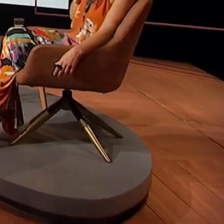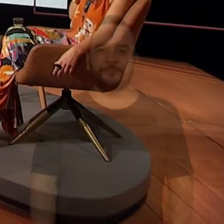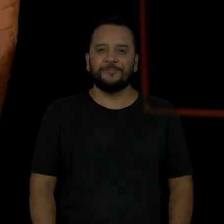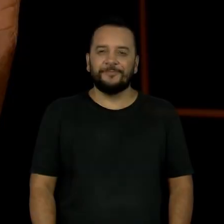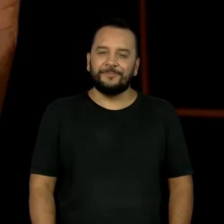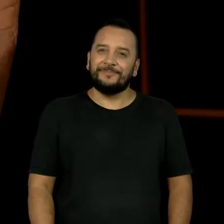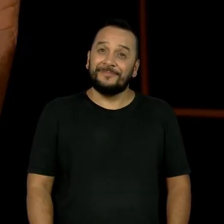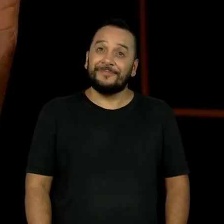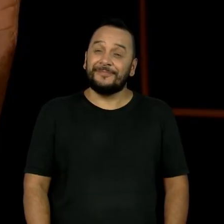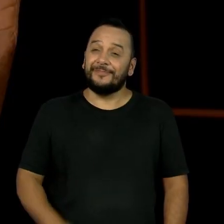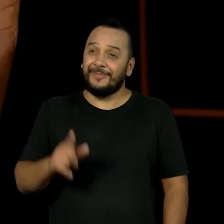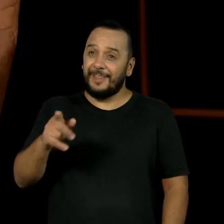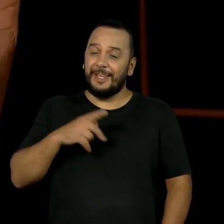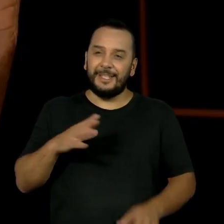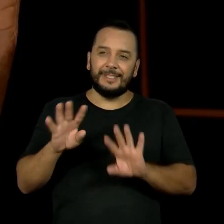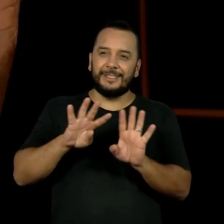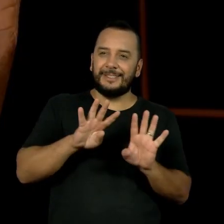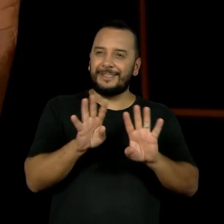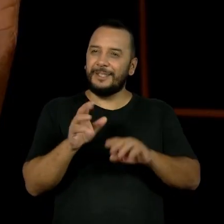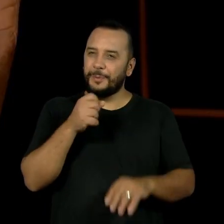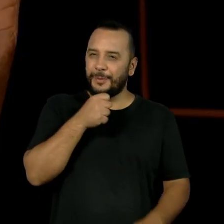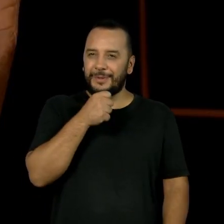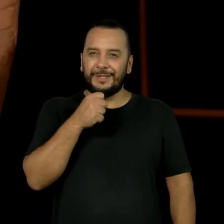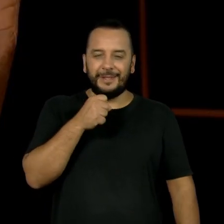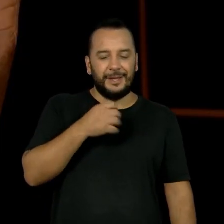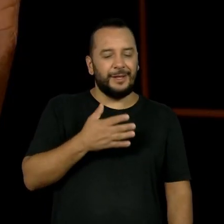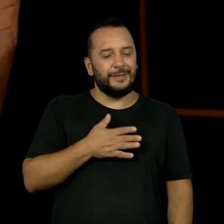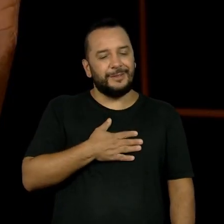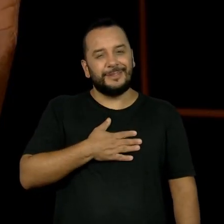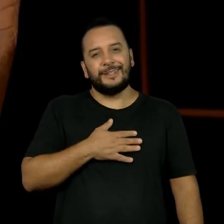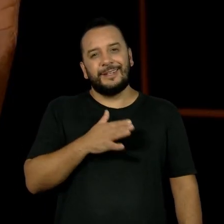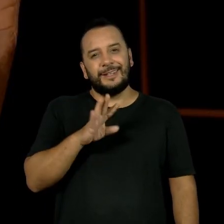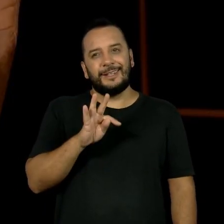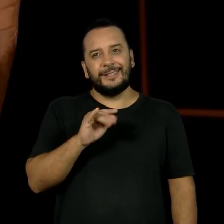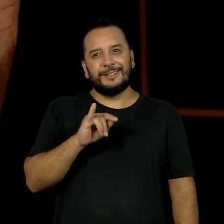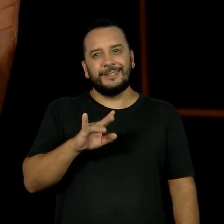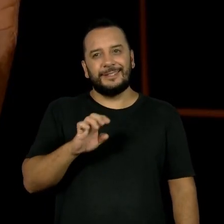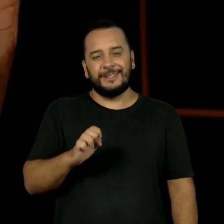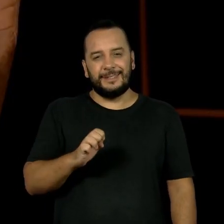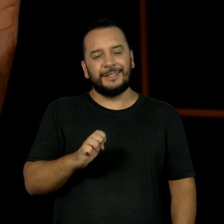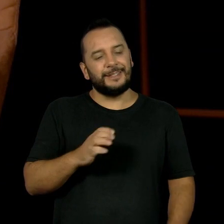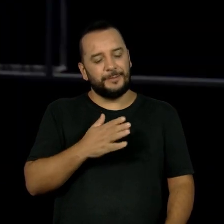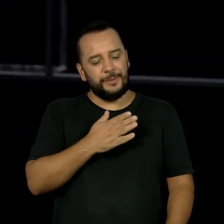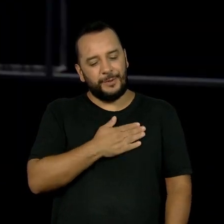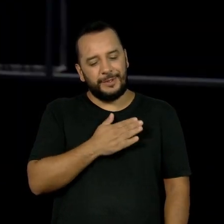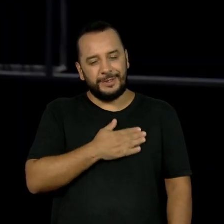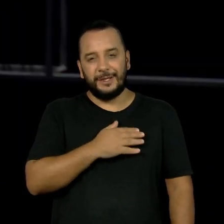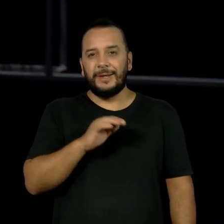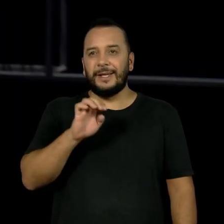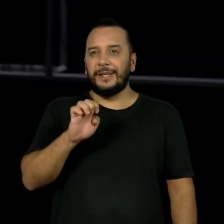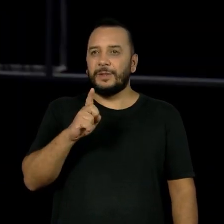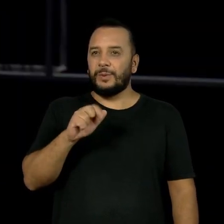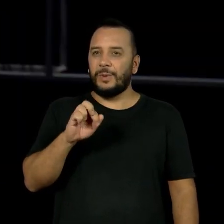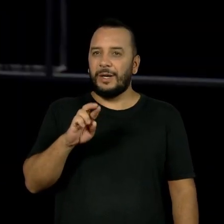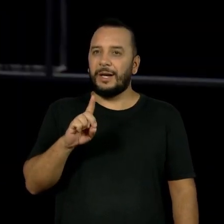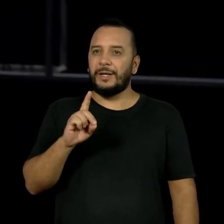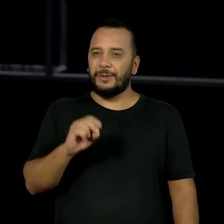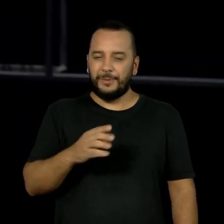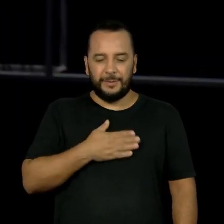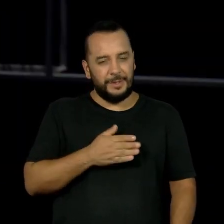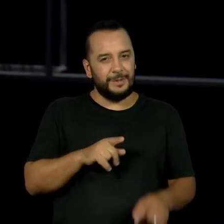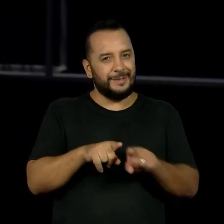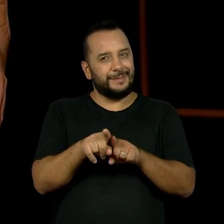Ai, gente, esse musical realmente, a Tatiana mora no meu coração, o Eduardo Fraga, que aparece, meu irmão.